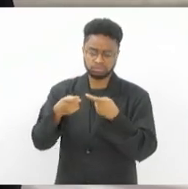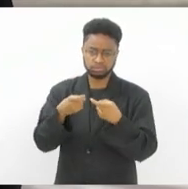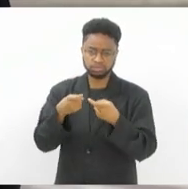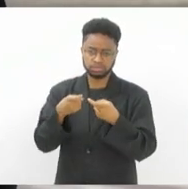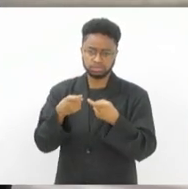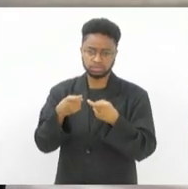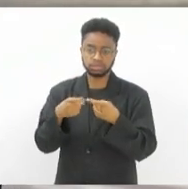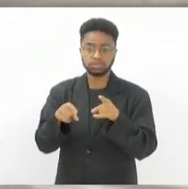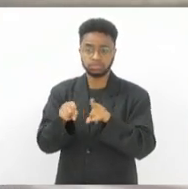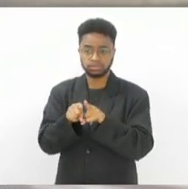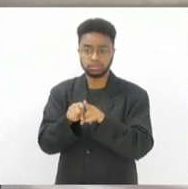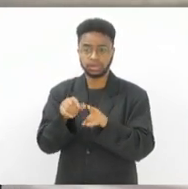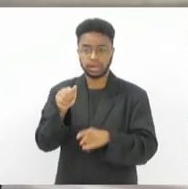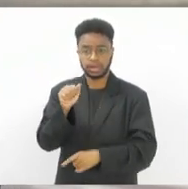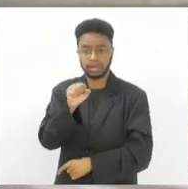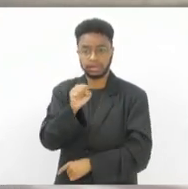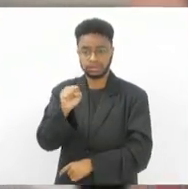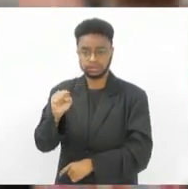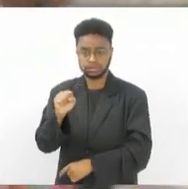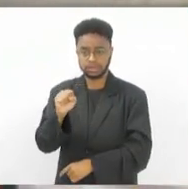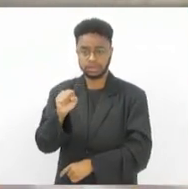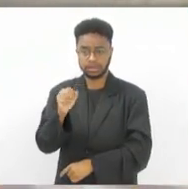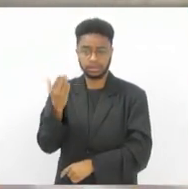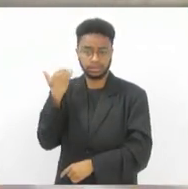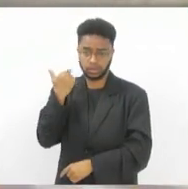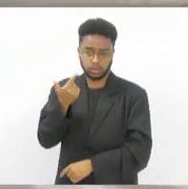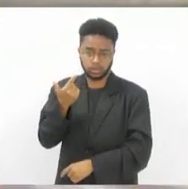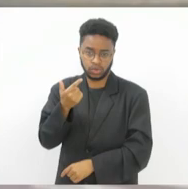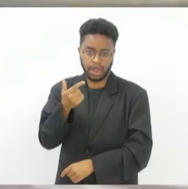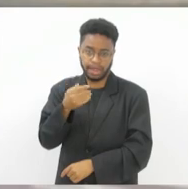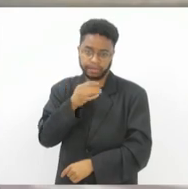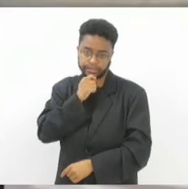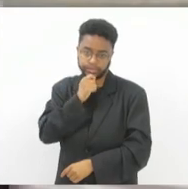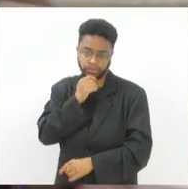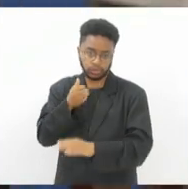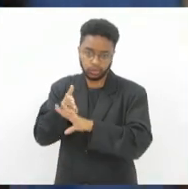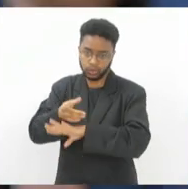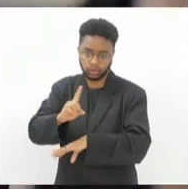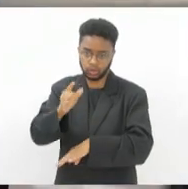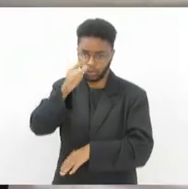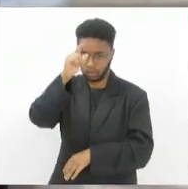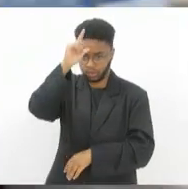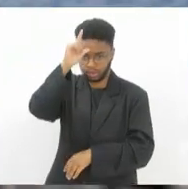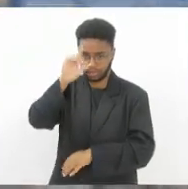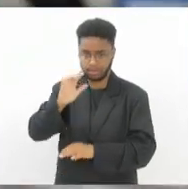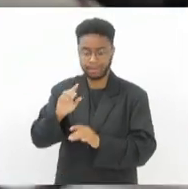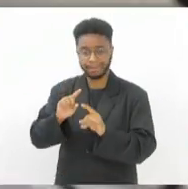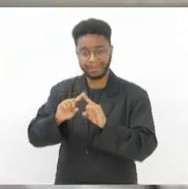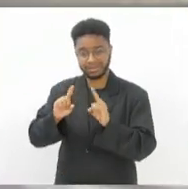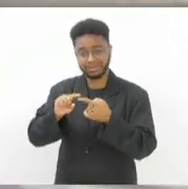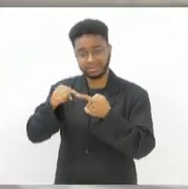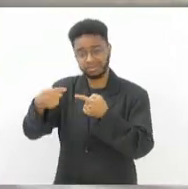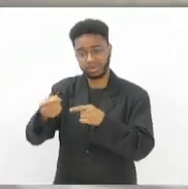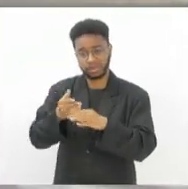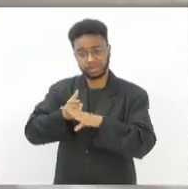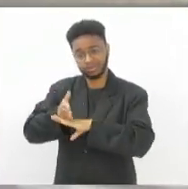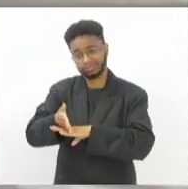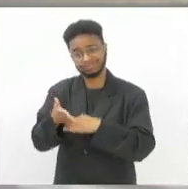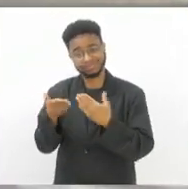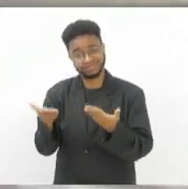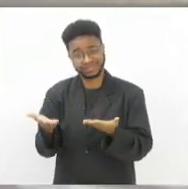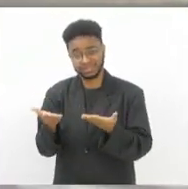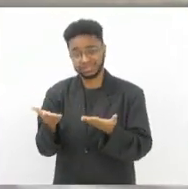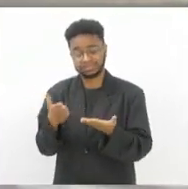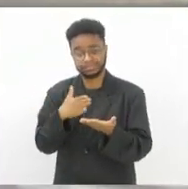a própria SS, que não tinha entrado na Romênia, agora entrou. E a SS, meu